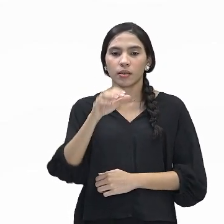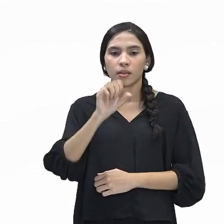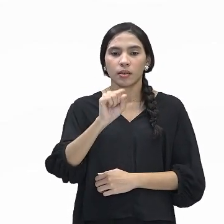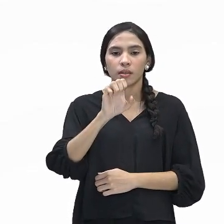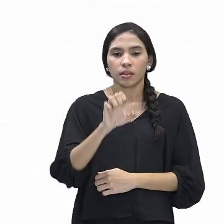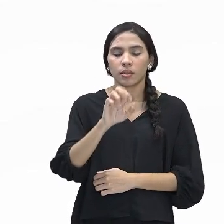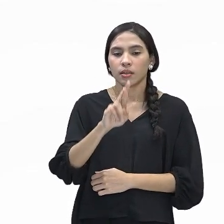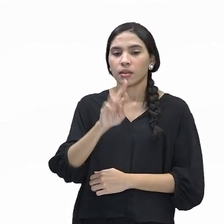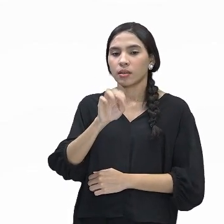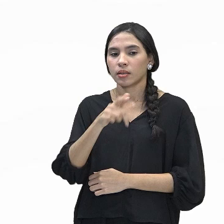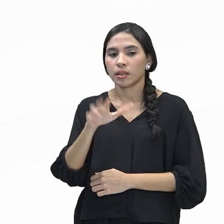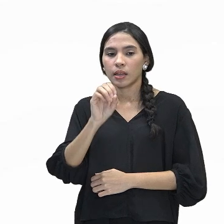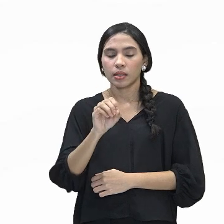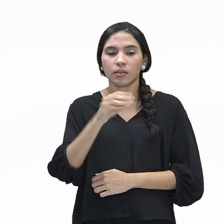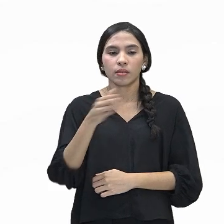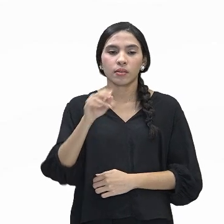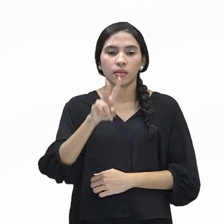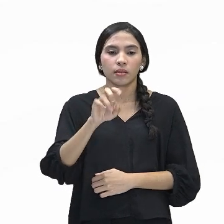Veredas, publicado em